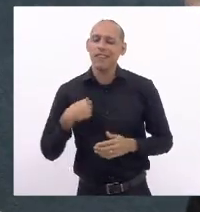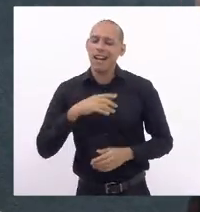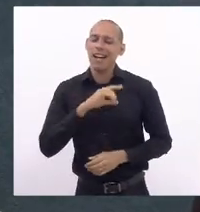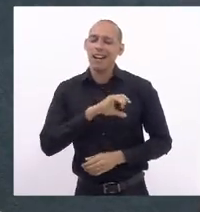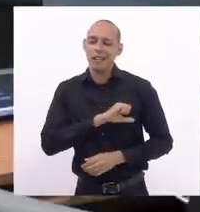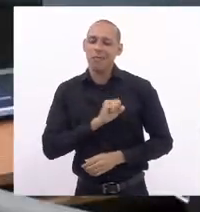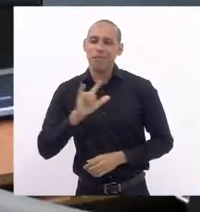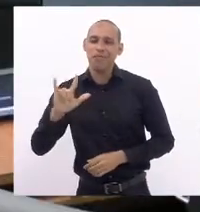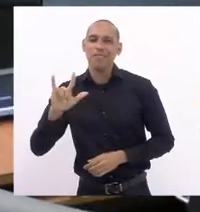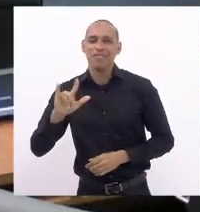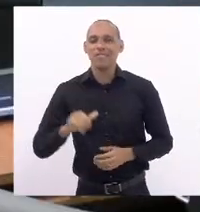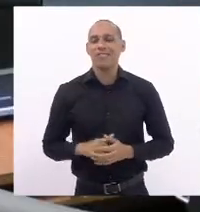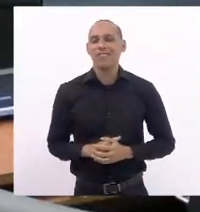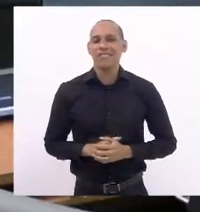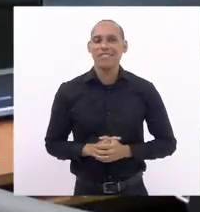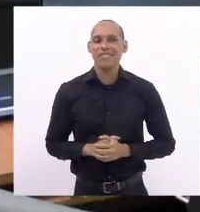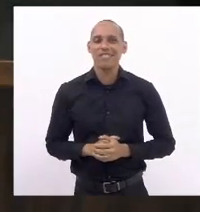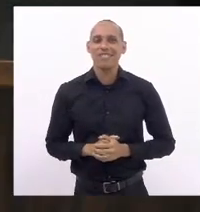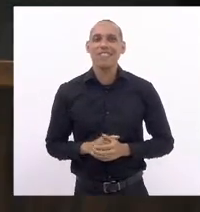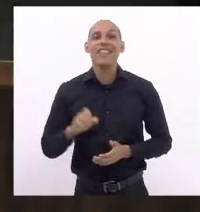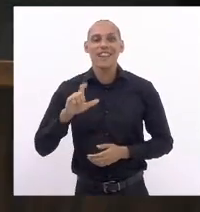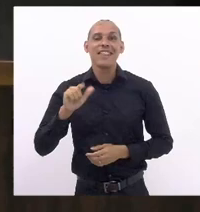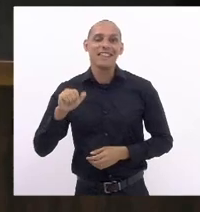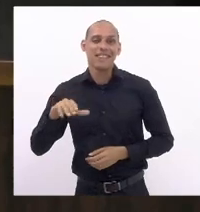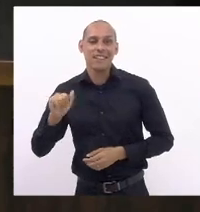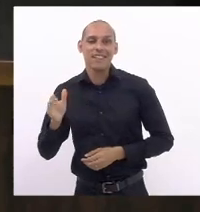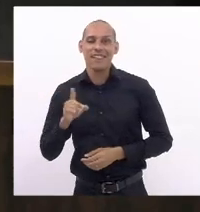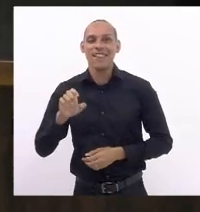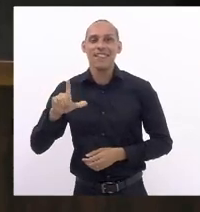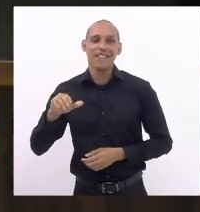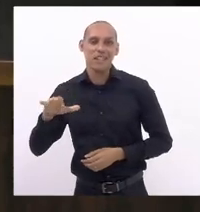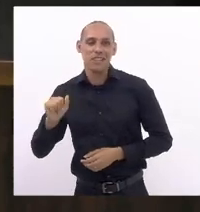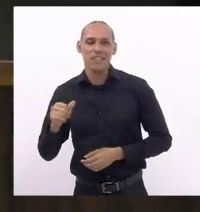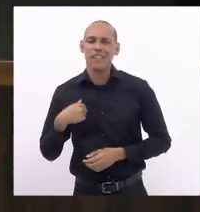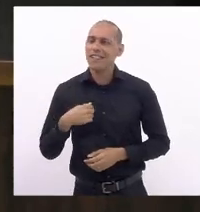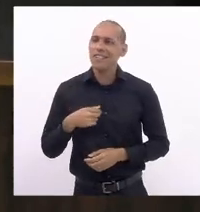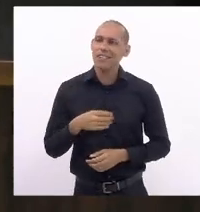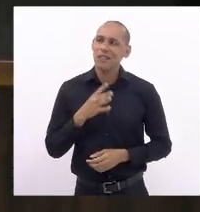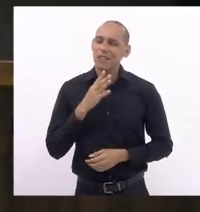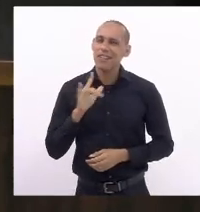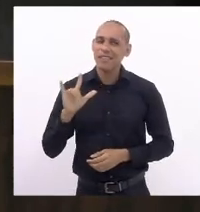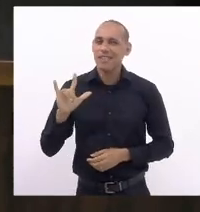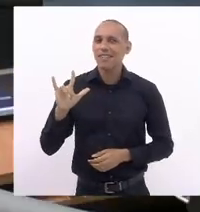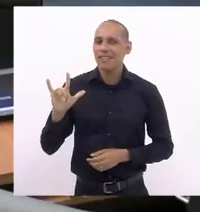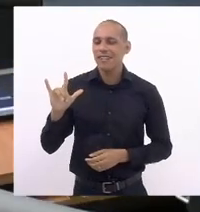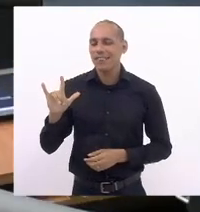amo. Eu te amo, eu te amo.